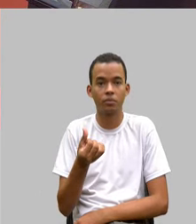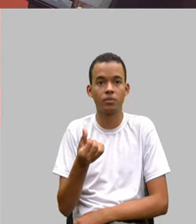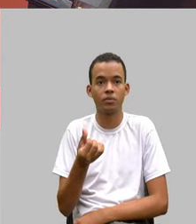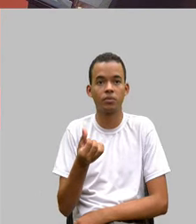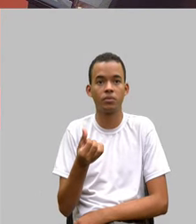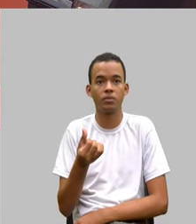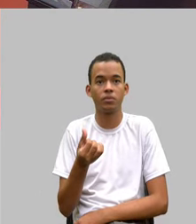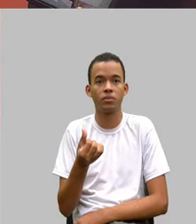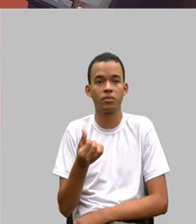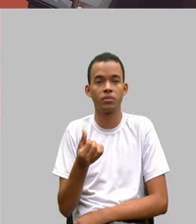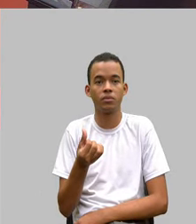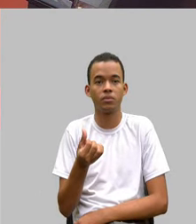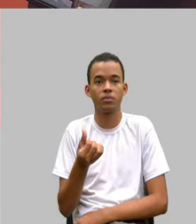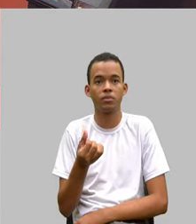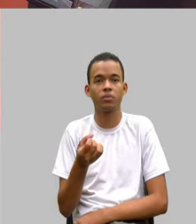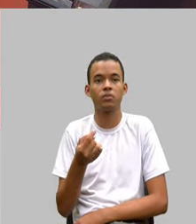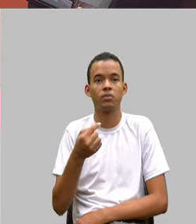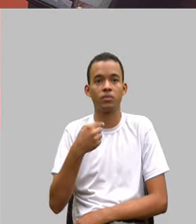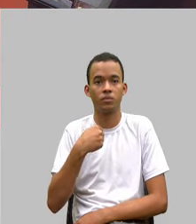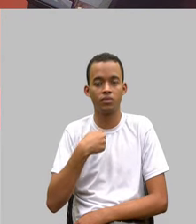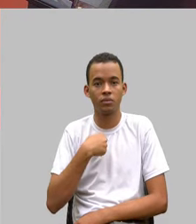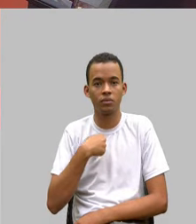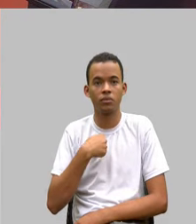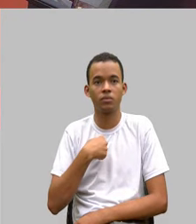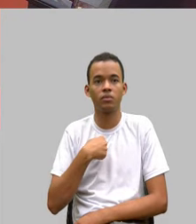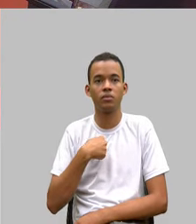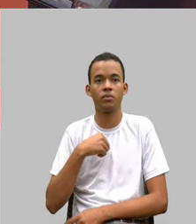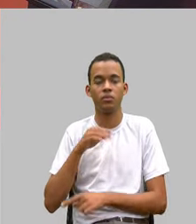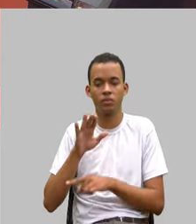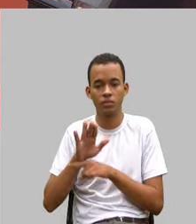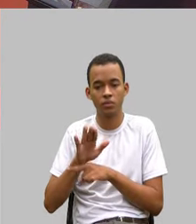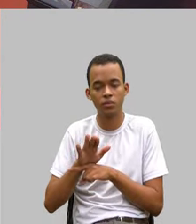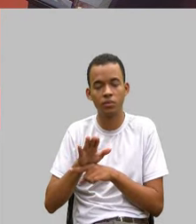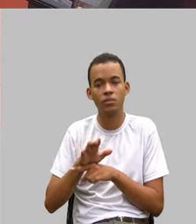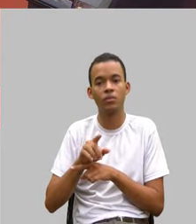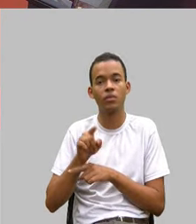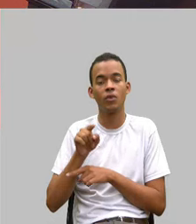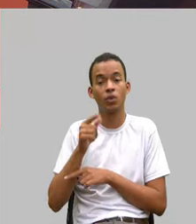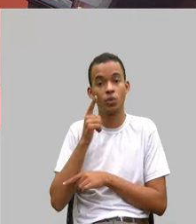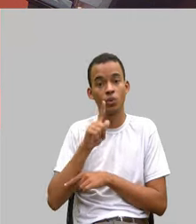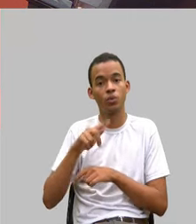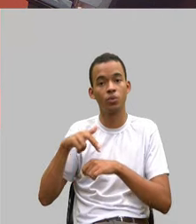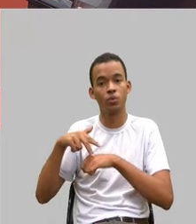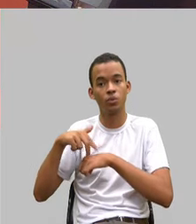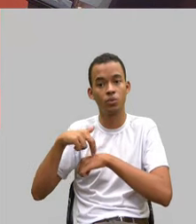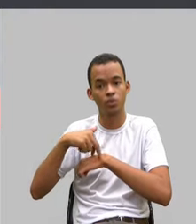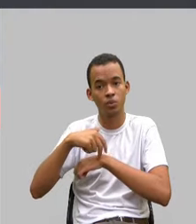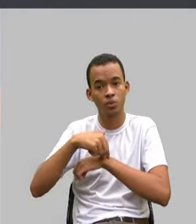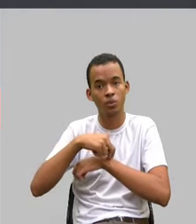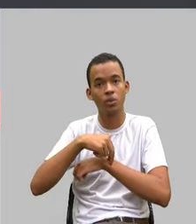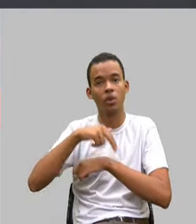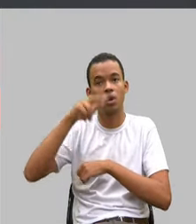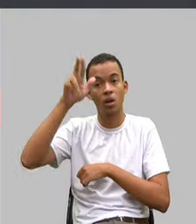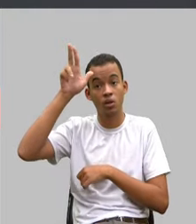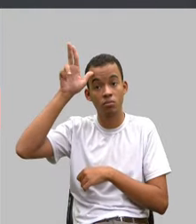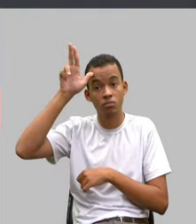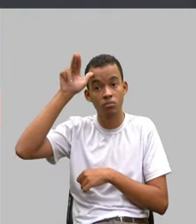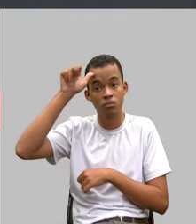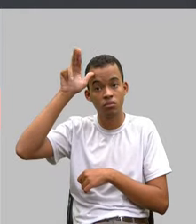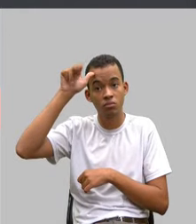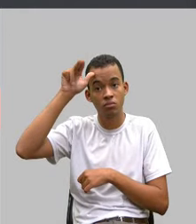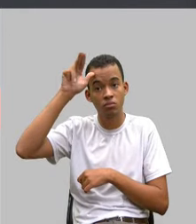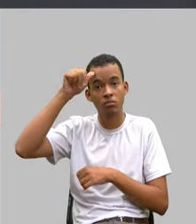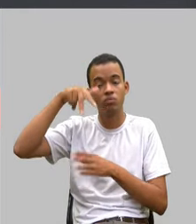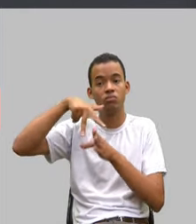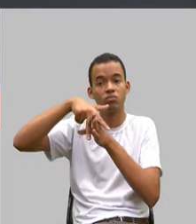tava fazendo com ele ele voltou a andar com a ecoterapia que é uma terapia em cima do cavalo eu tava fazendo uma terapia